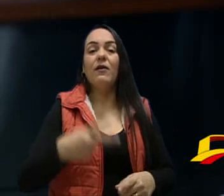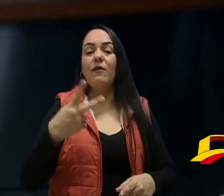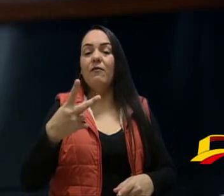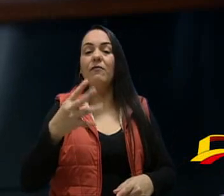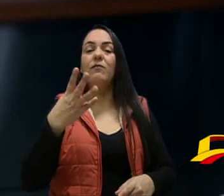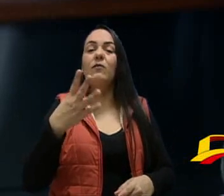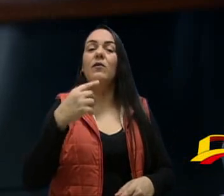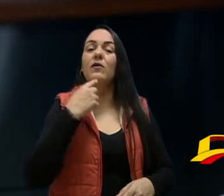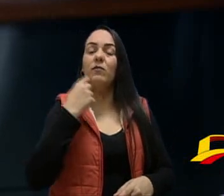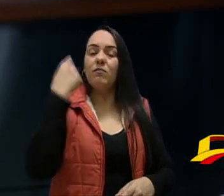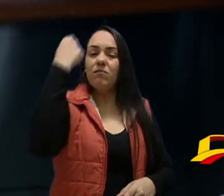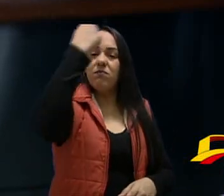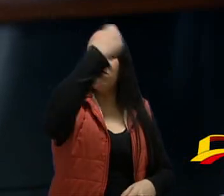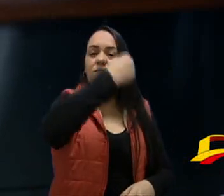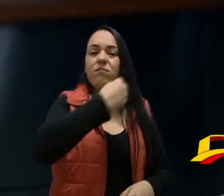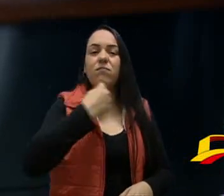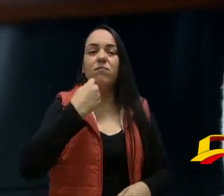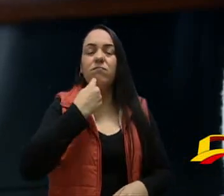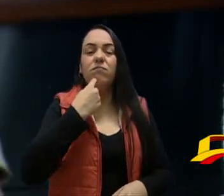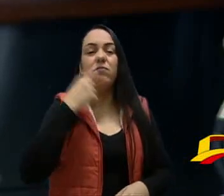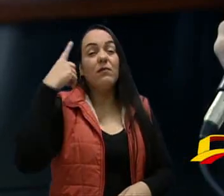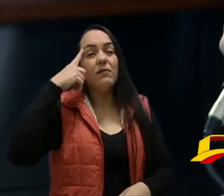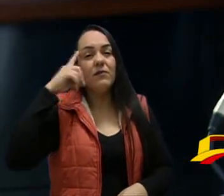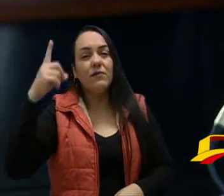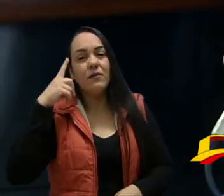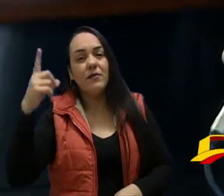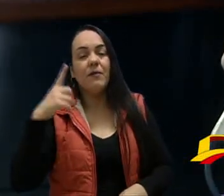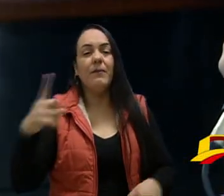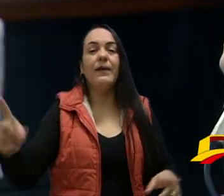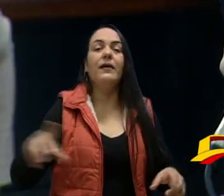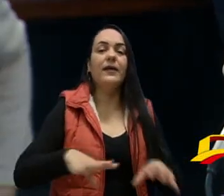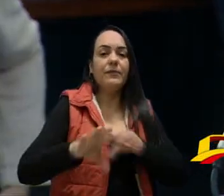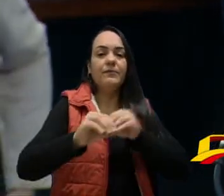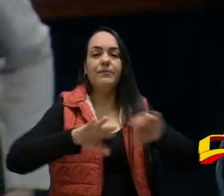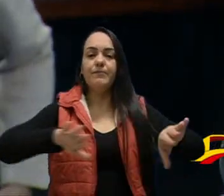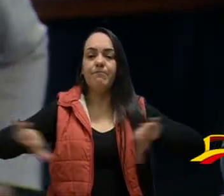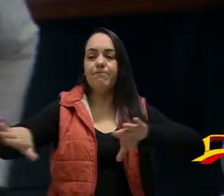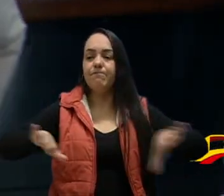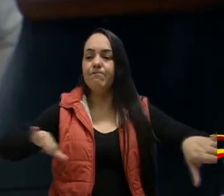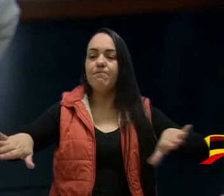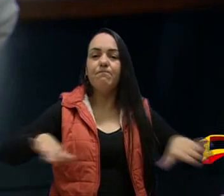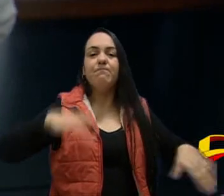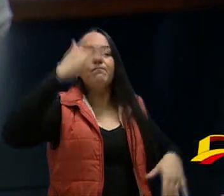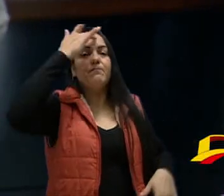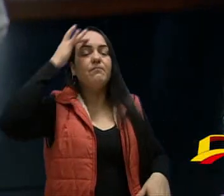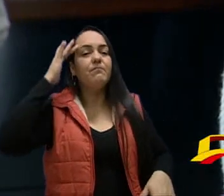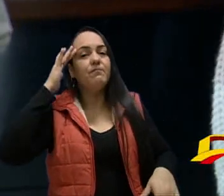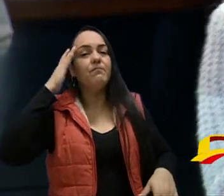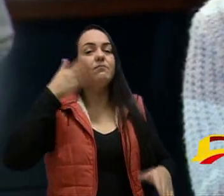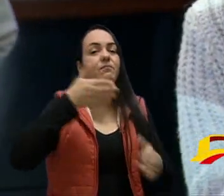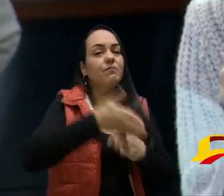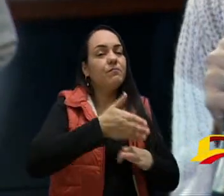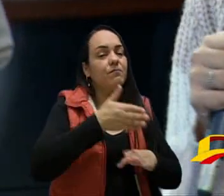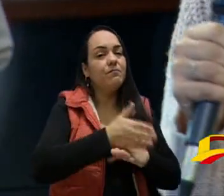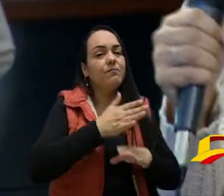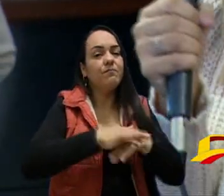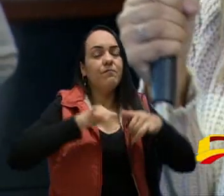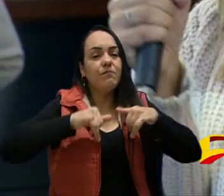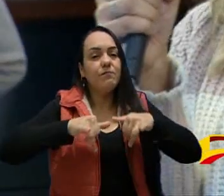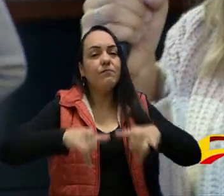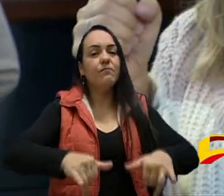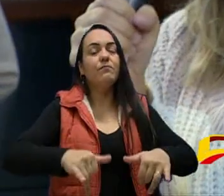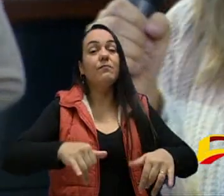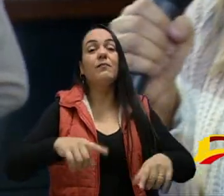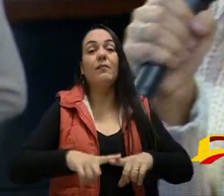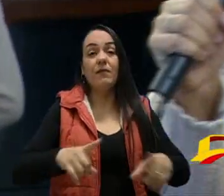funcionando 24 horas para a gente tentar diluir essa população que fosse entrar a gente tá mais tem a questão da